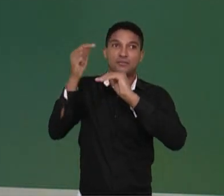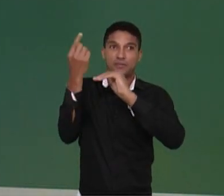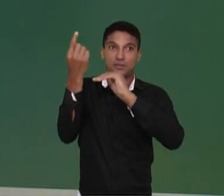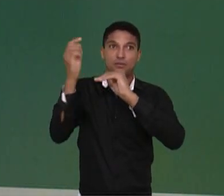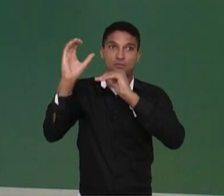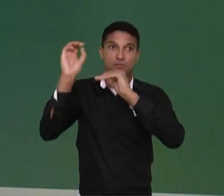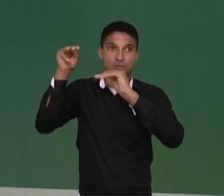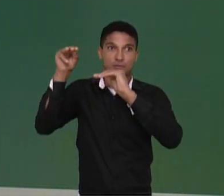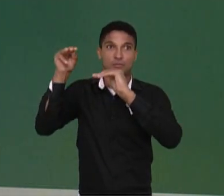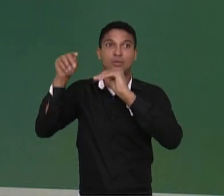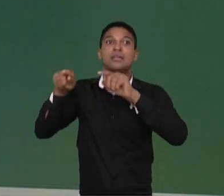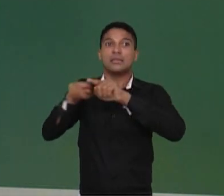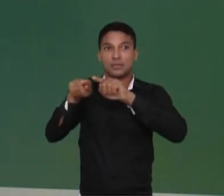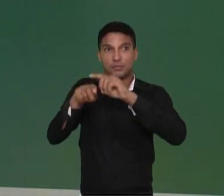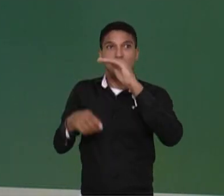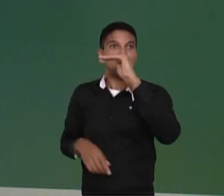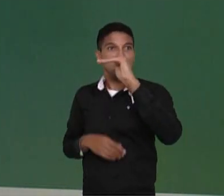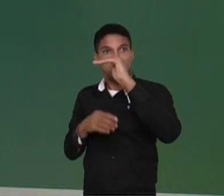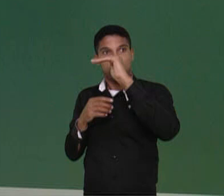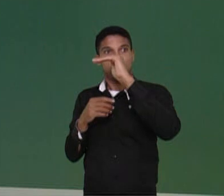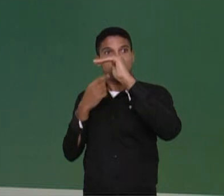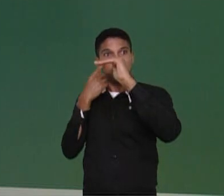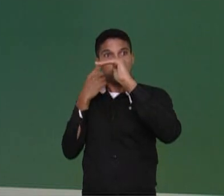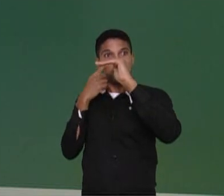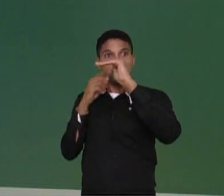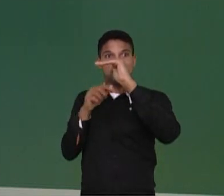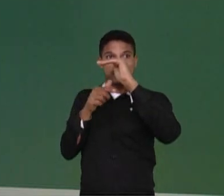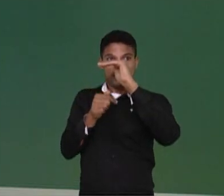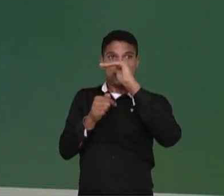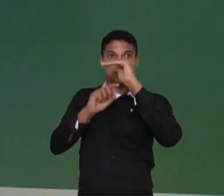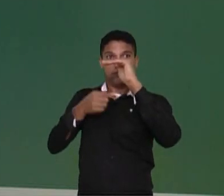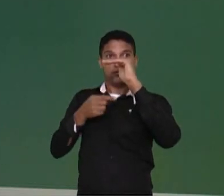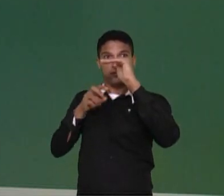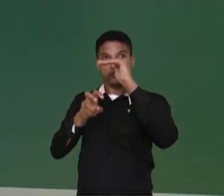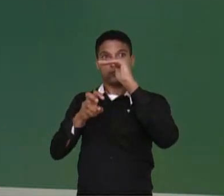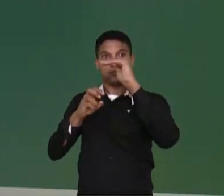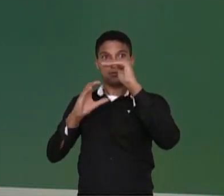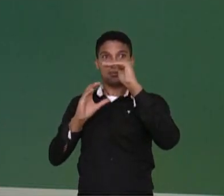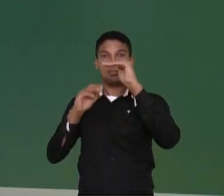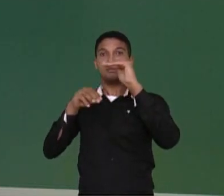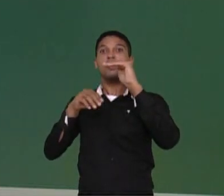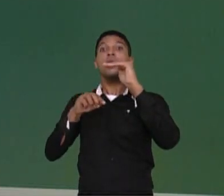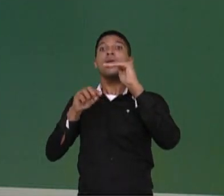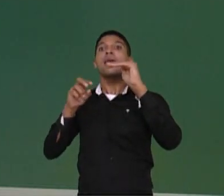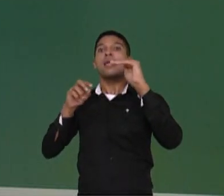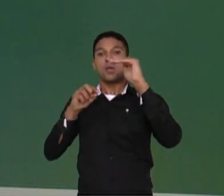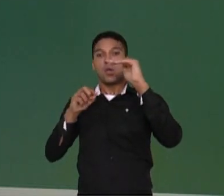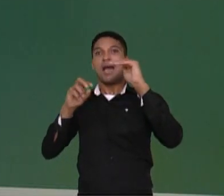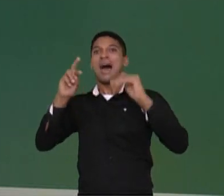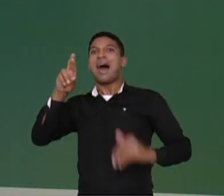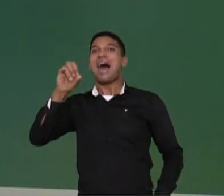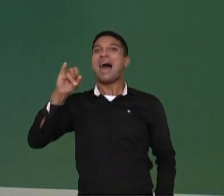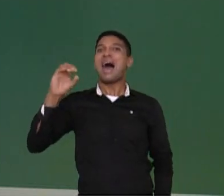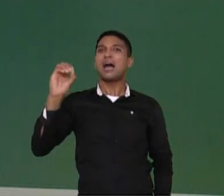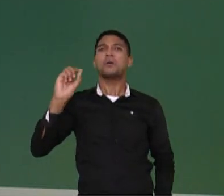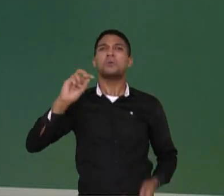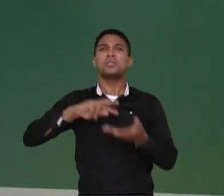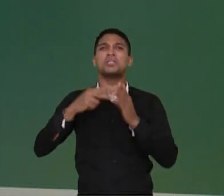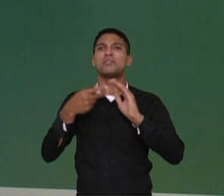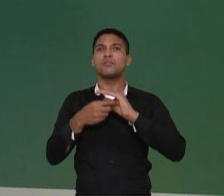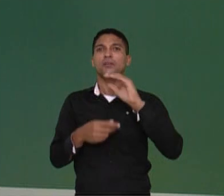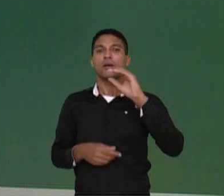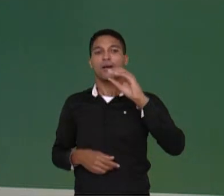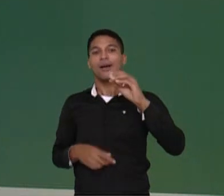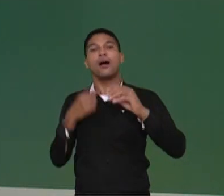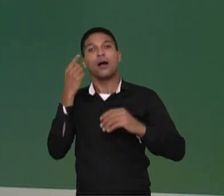mais um conceito, né? O que é diâmetro e o que é raio, tá bom? Então o raio tem a metade do